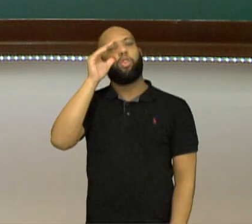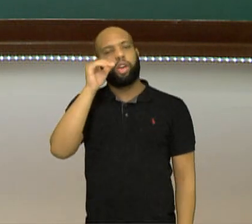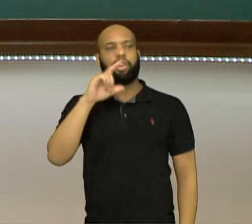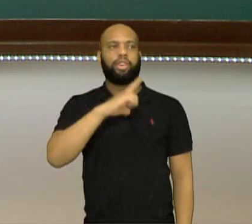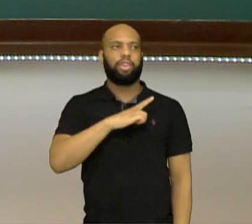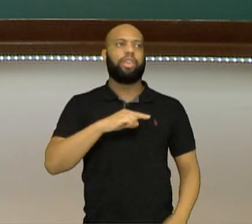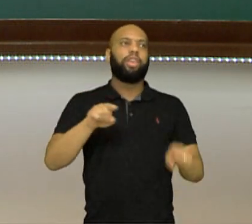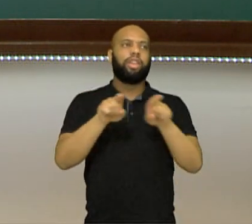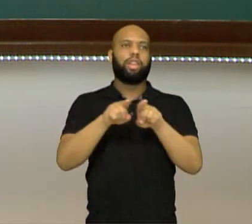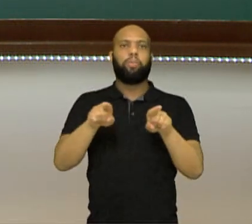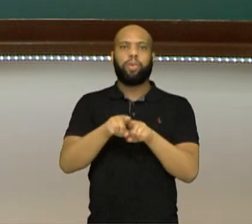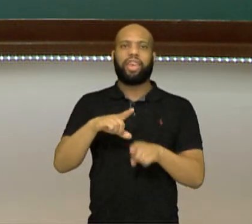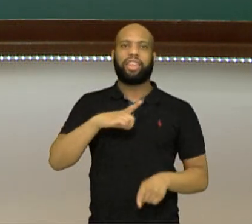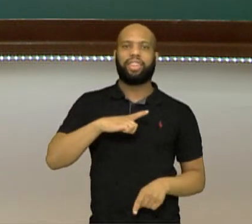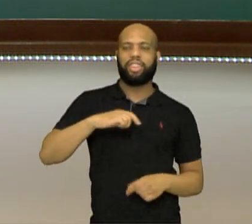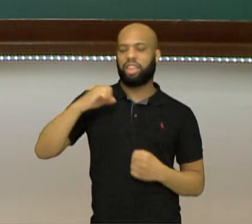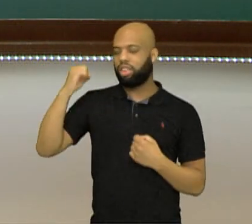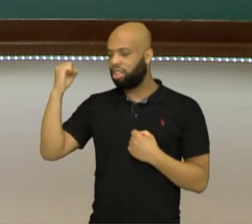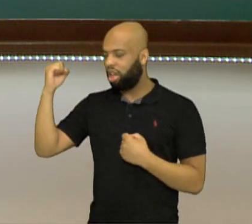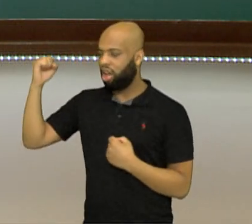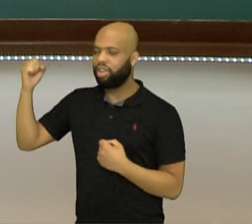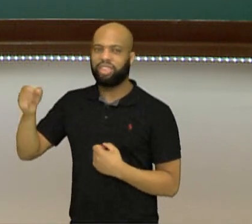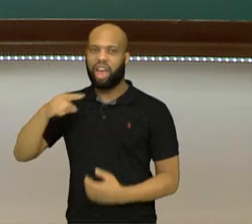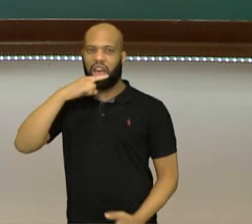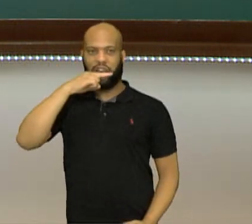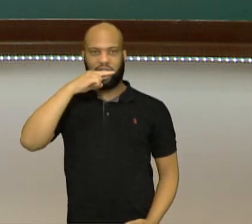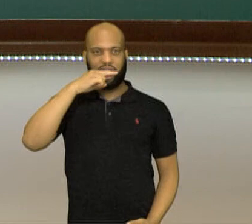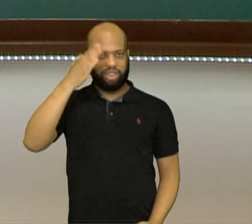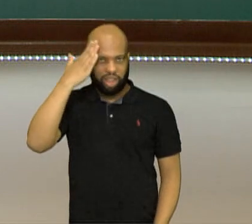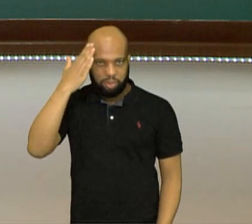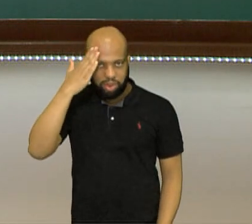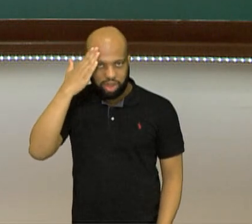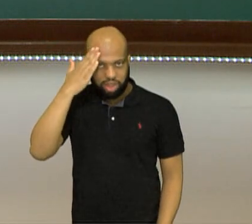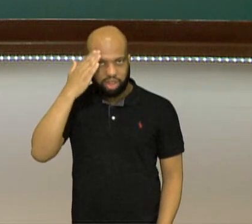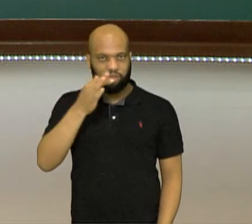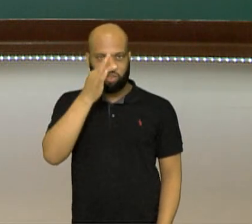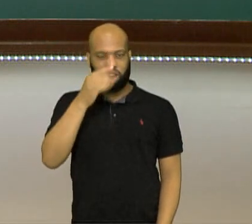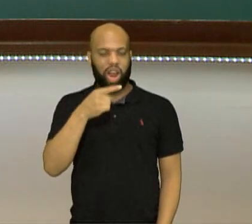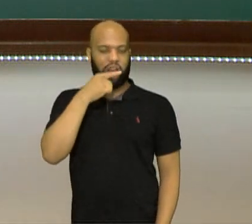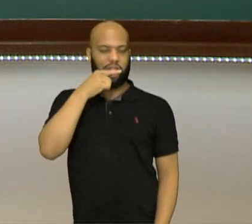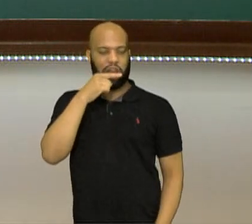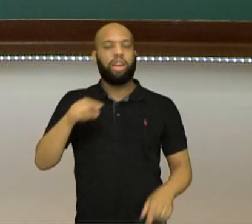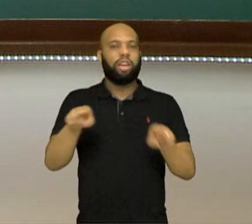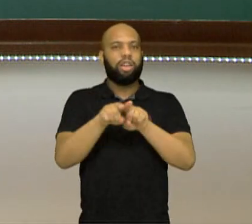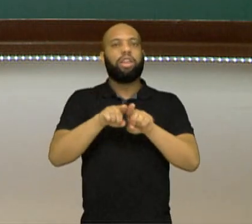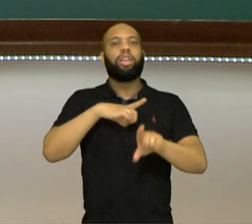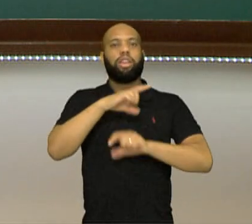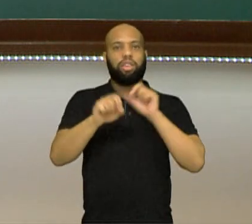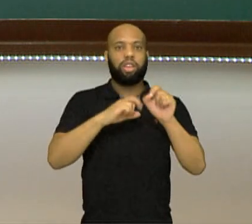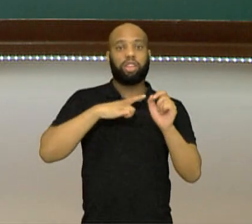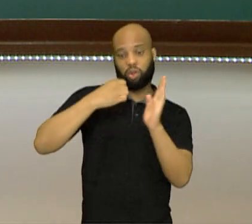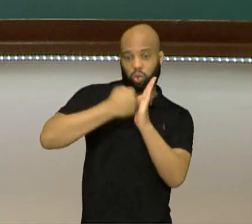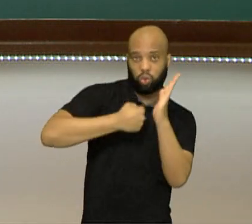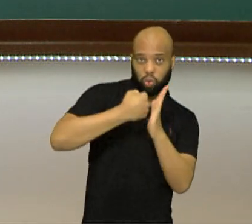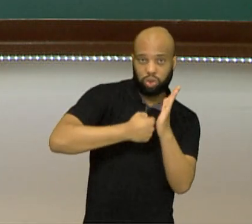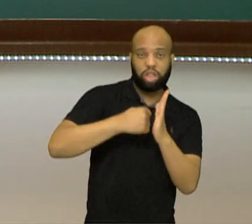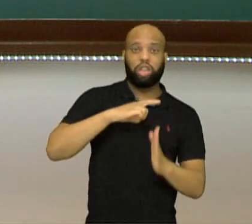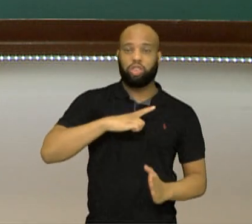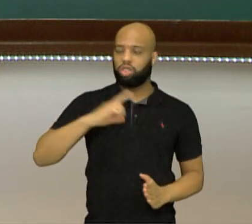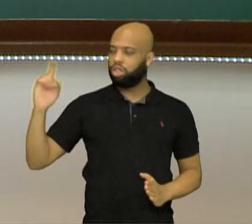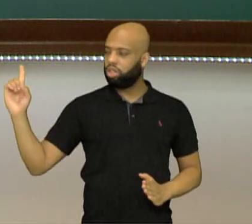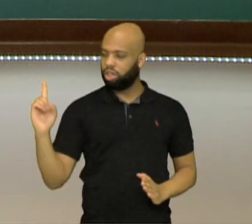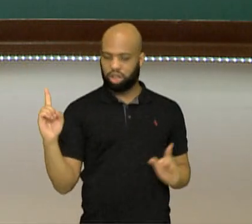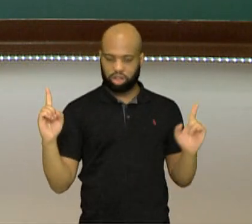como o tango, né, gente? O tango, aquela dança sedutora, também surgiu através de lutas entre homens. Então, primeiramente,